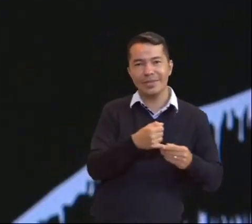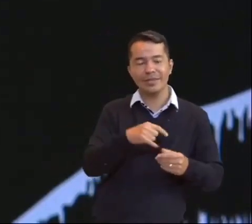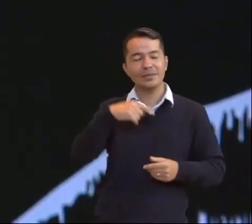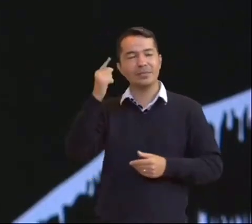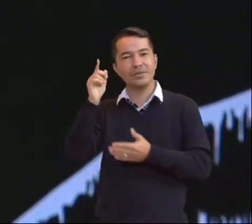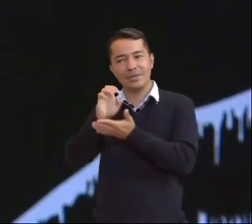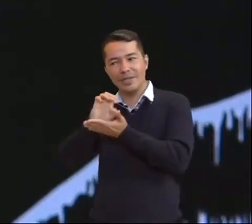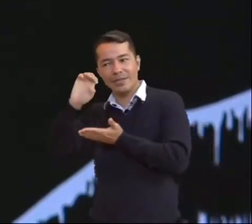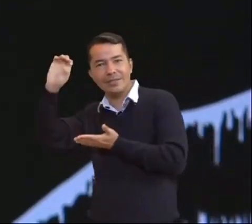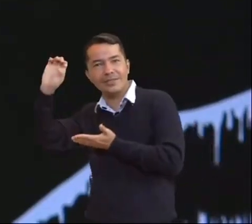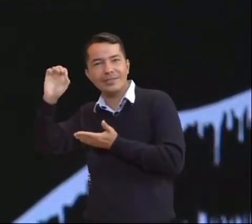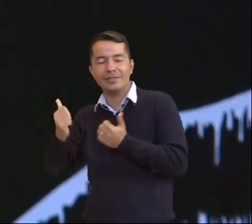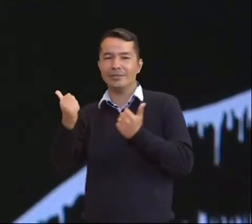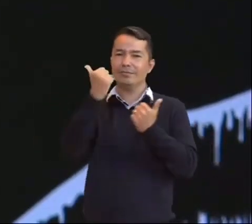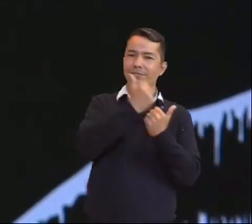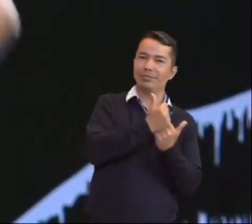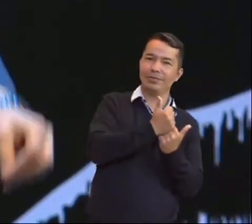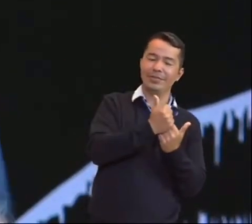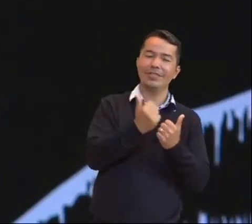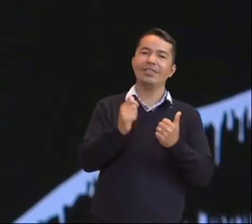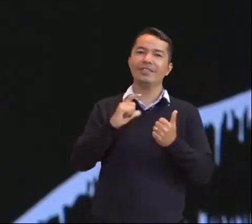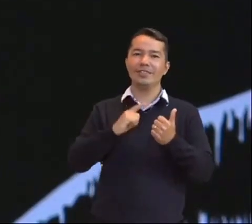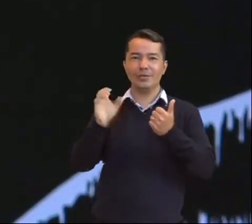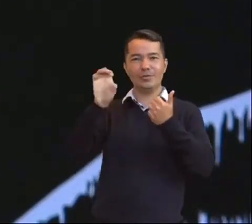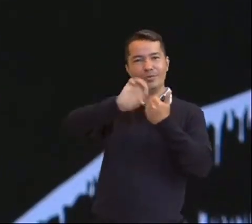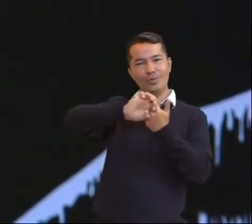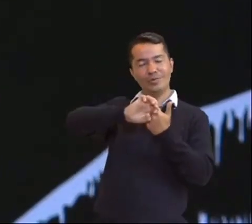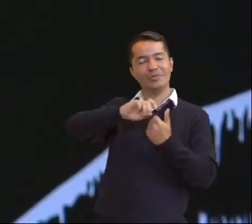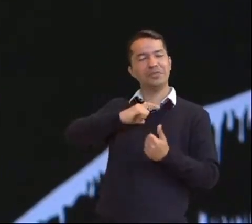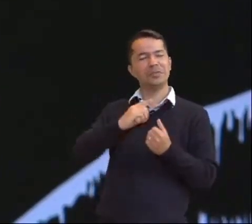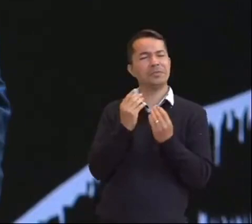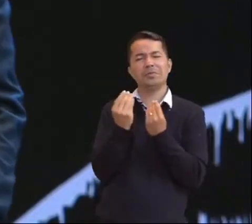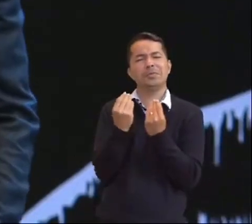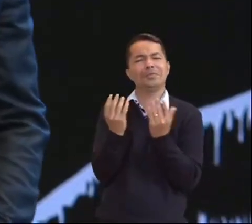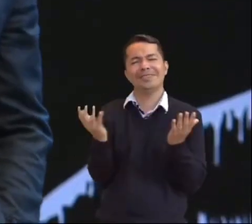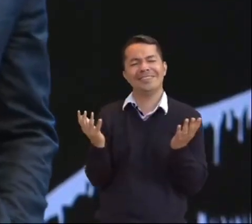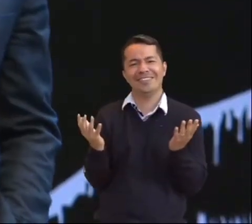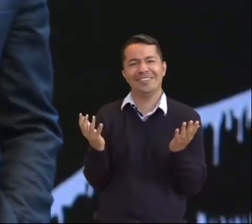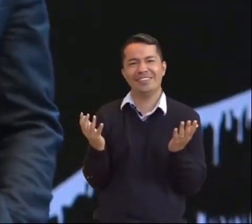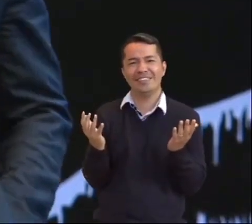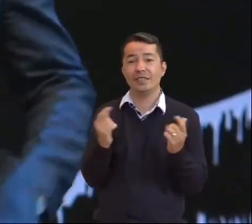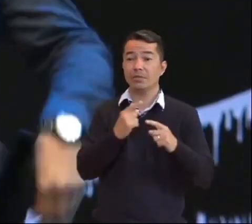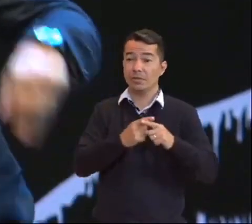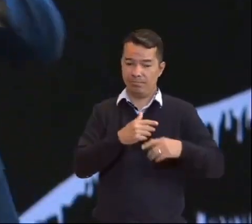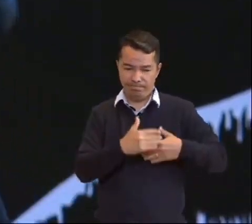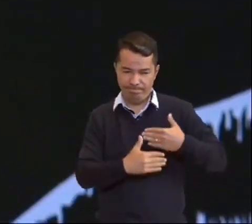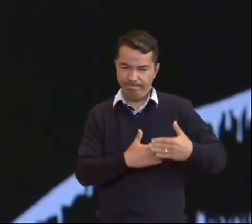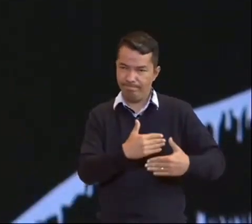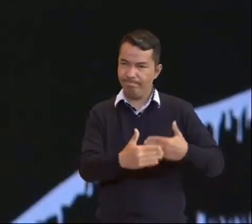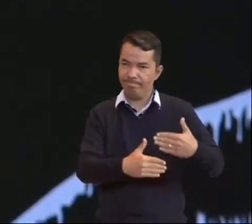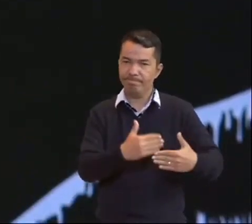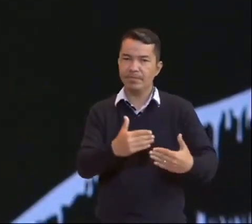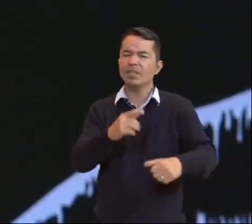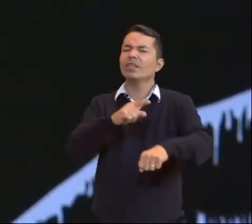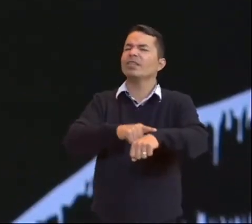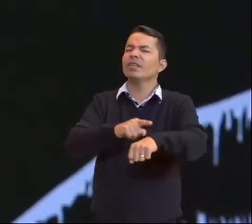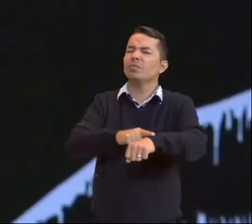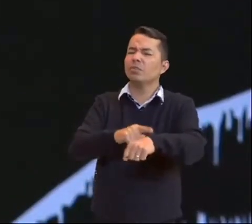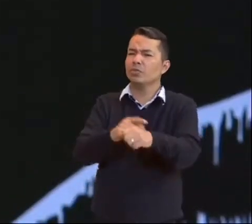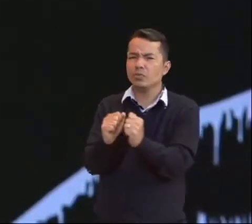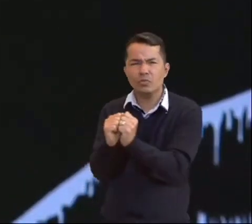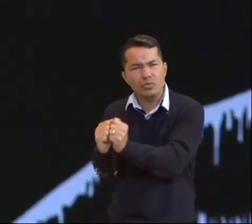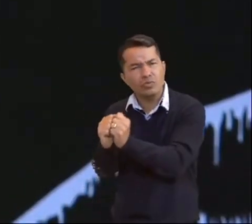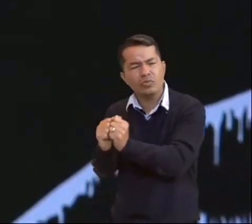experiências juntos, Deus os visita. Nós precisamos ser intencionais, no tempo para jogar bola, para brincar,